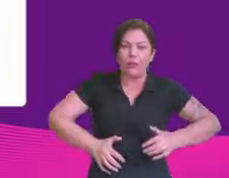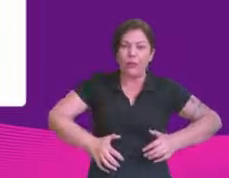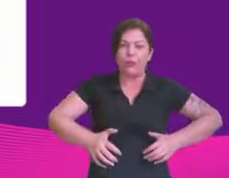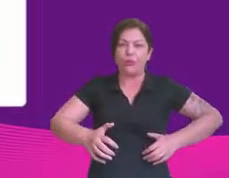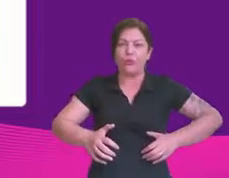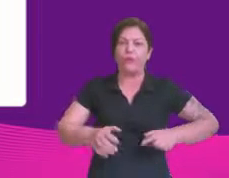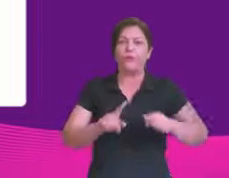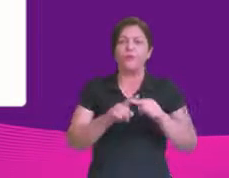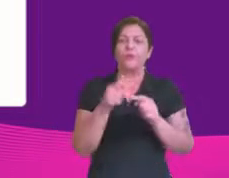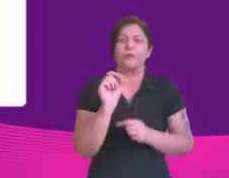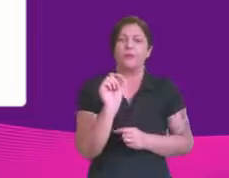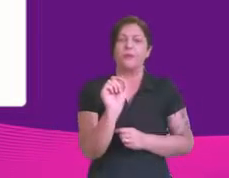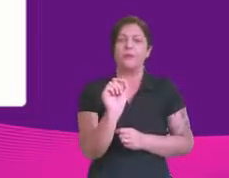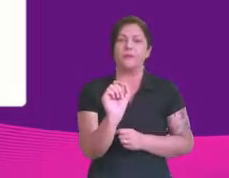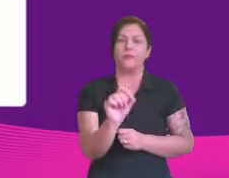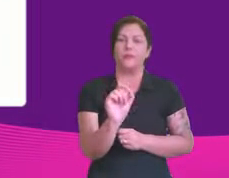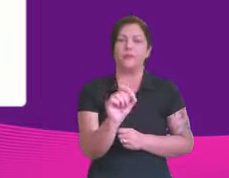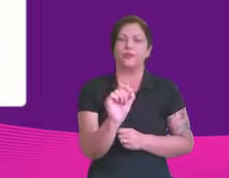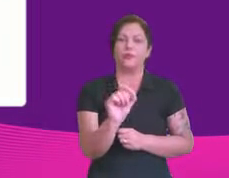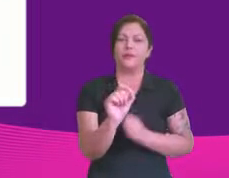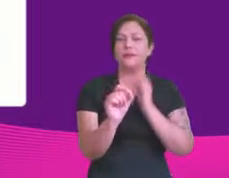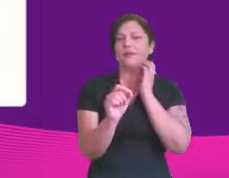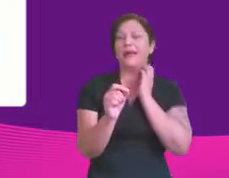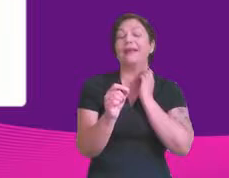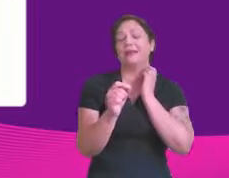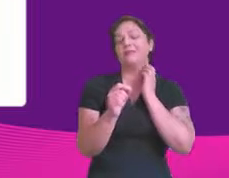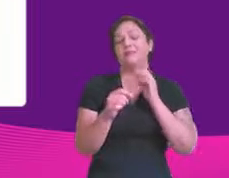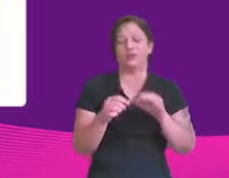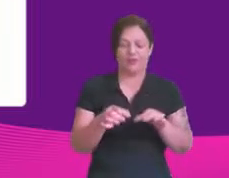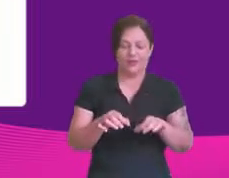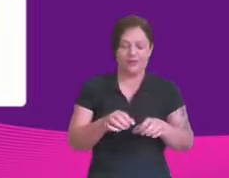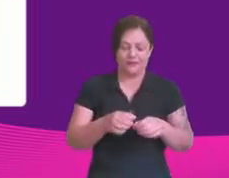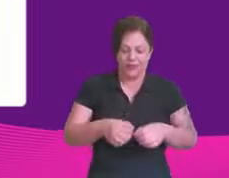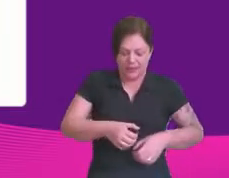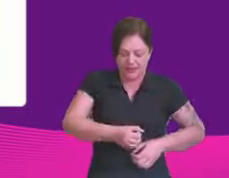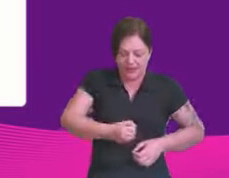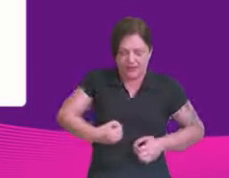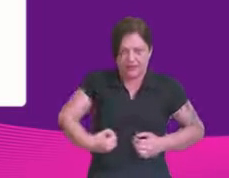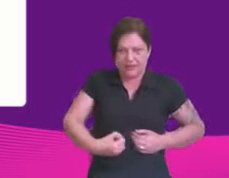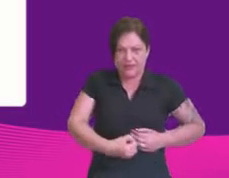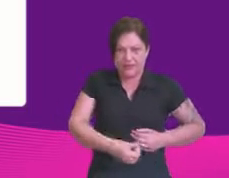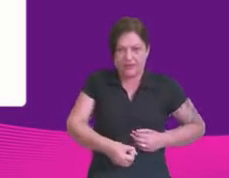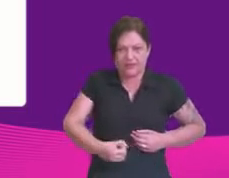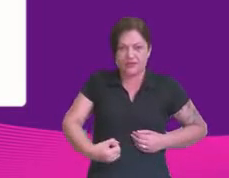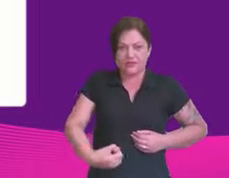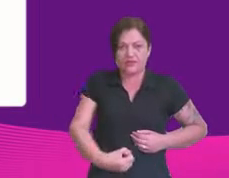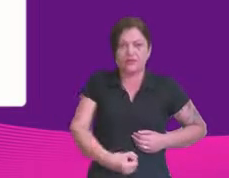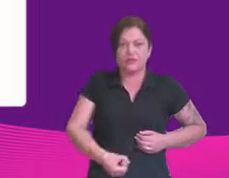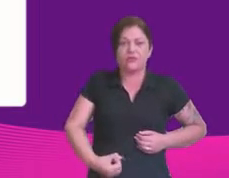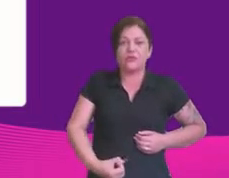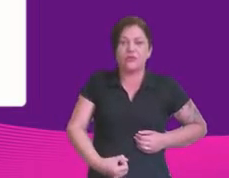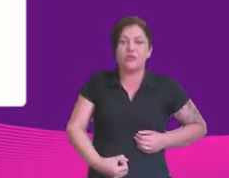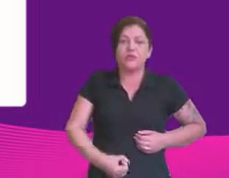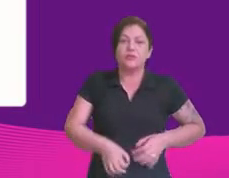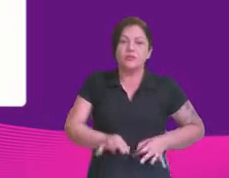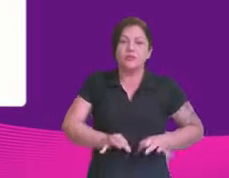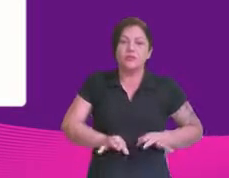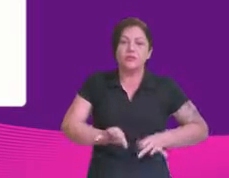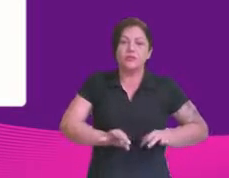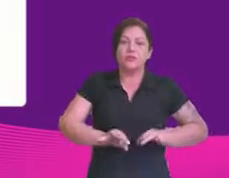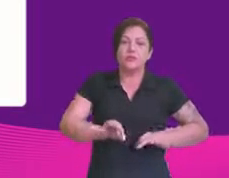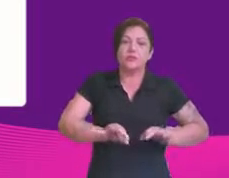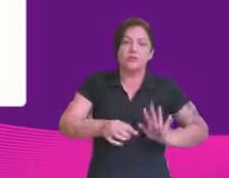uma colonoscopia que mostrava apenas um pólipo pediculado no ângulo esplênico, que era um adenoma viloso, com